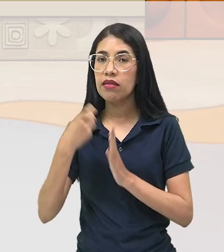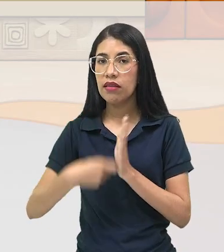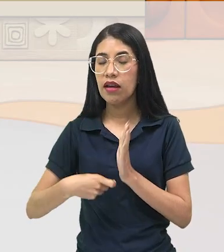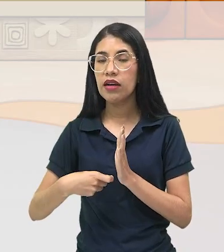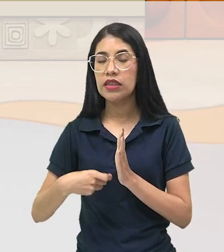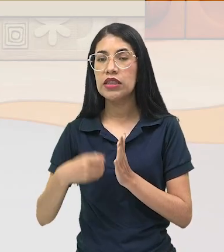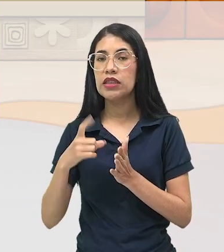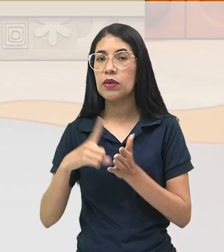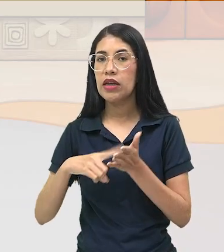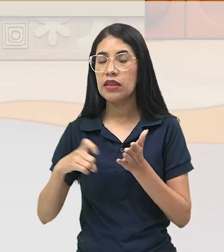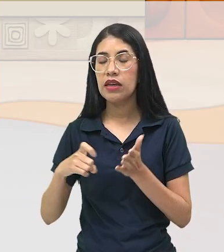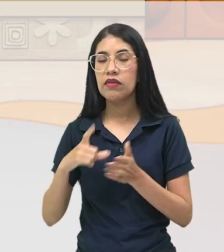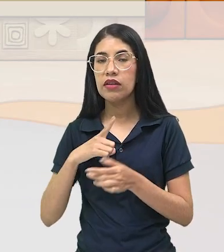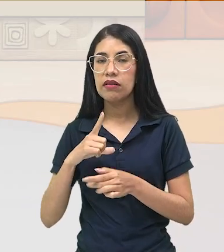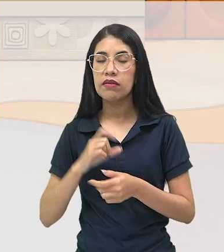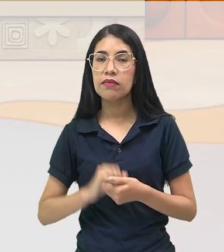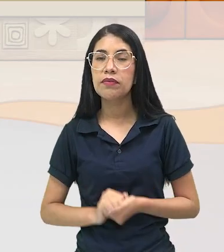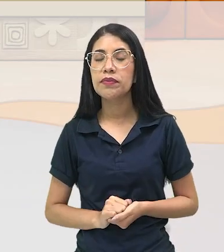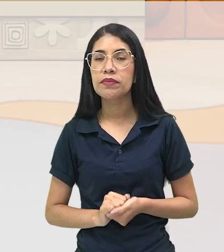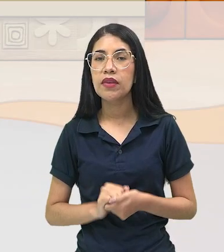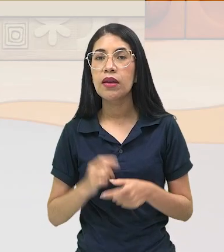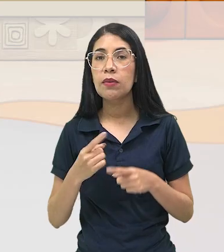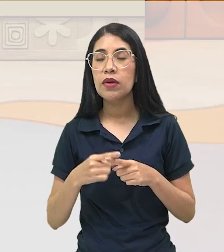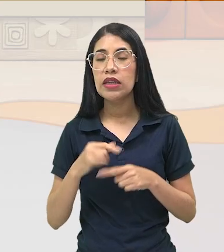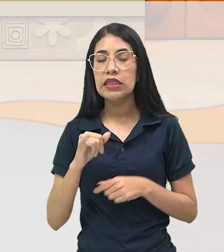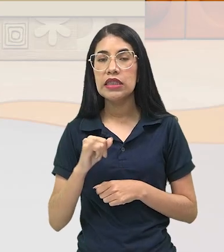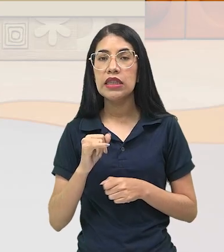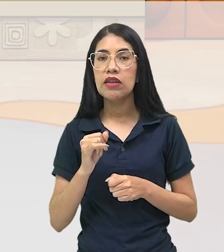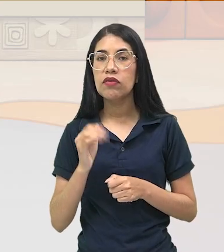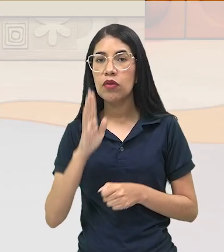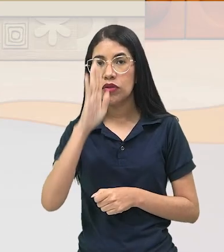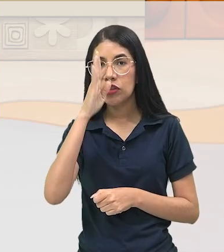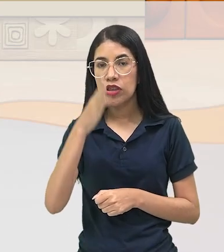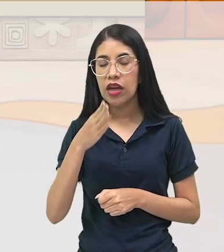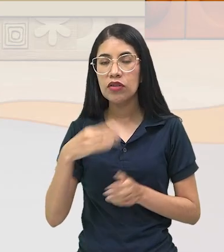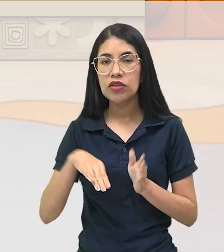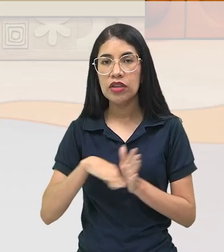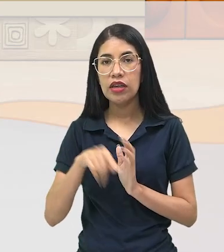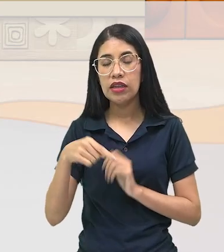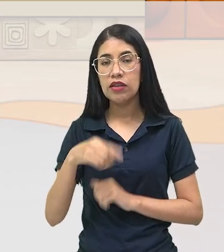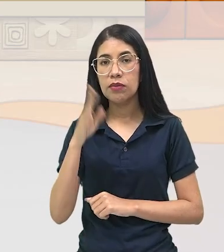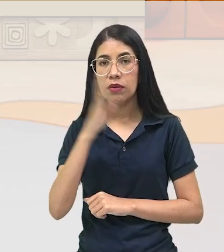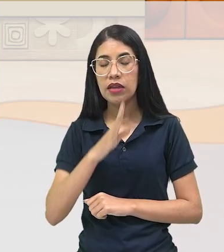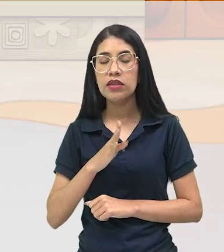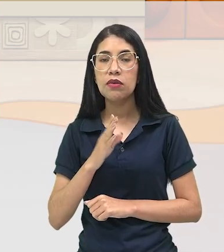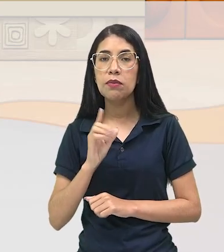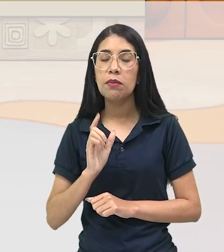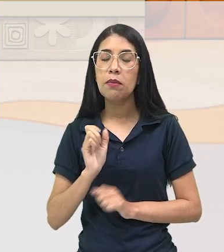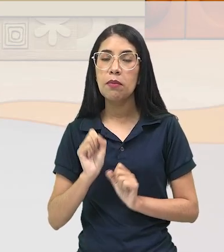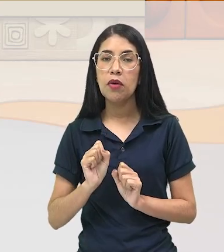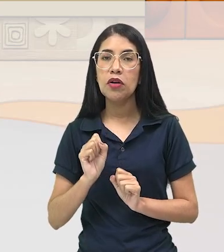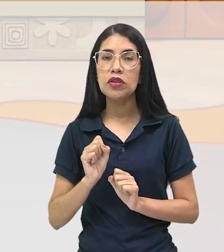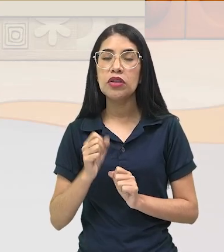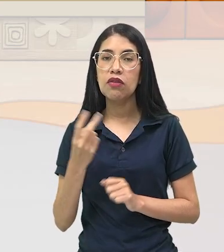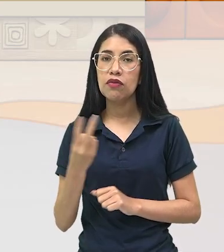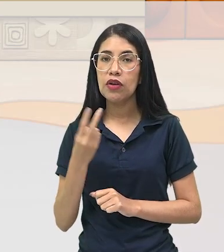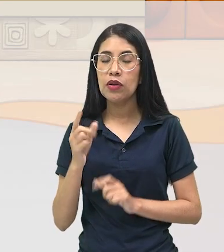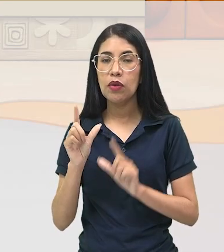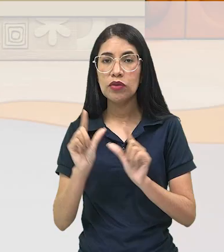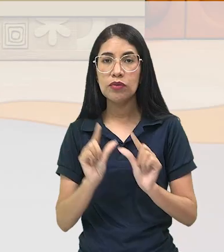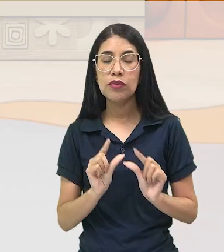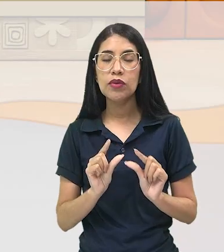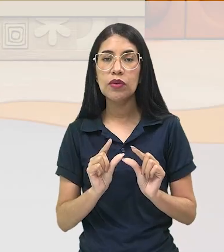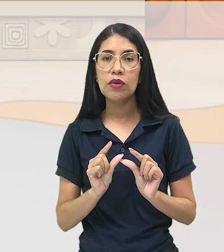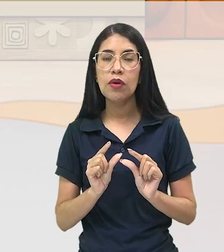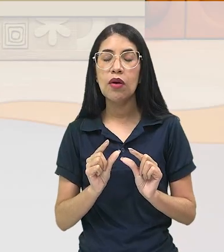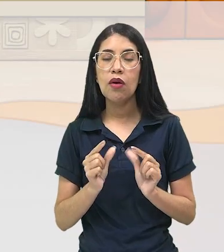tarifas ali, essas taxas alfandegárias. Isso porque se esse produto entrar direto aqui no Brasil, ele pode ter um preço menor do que o